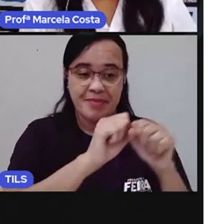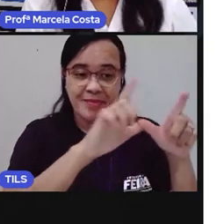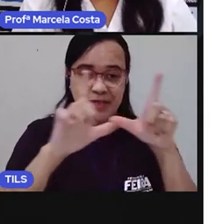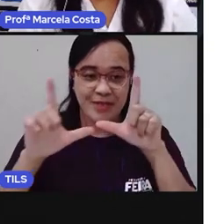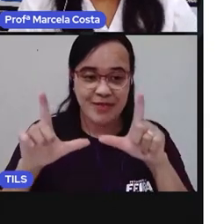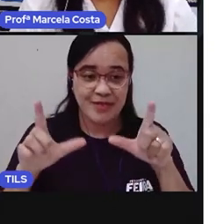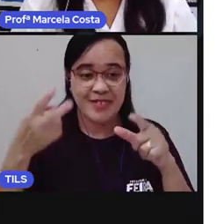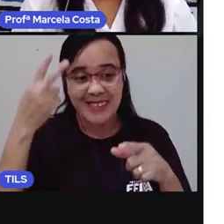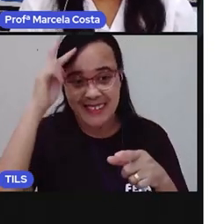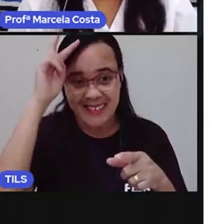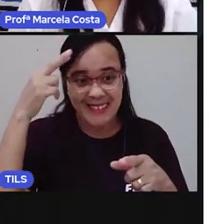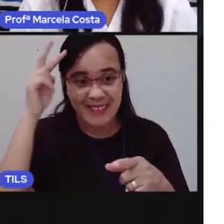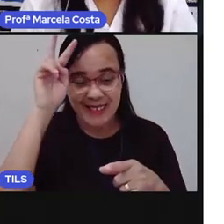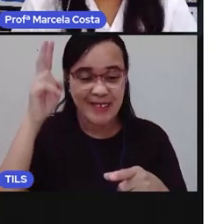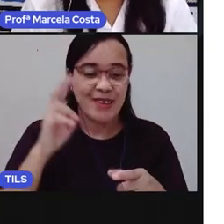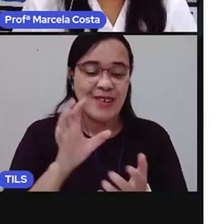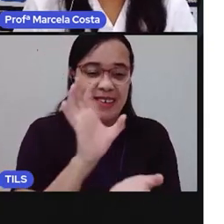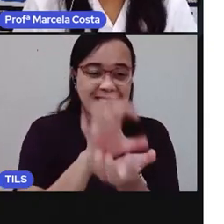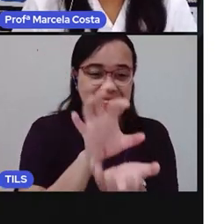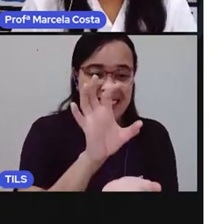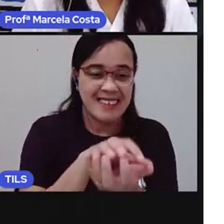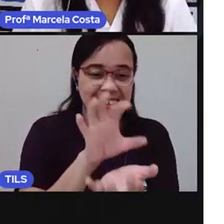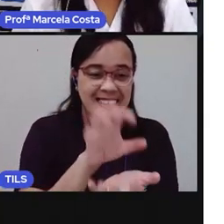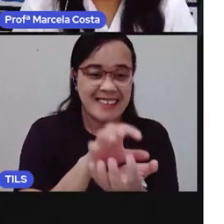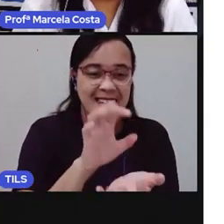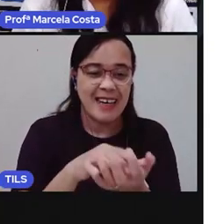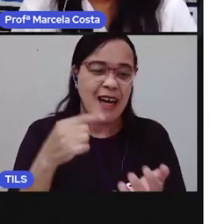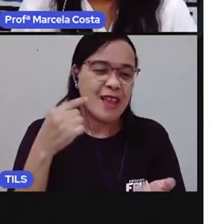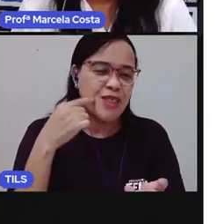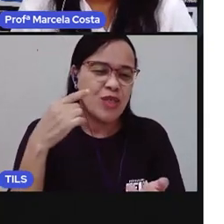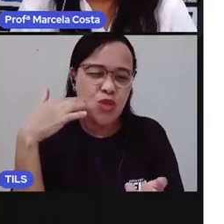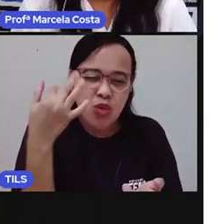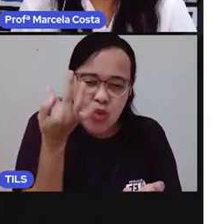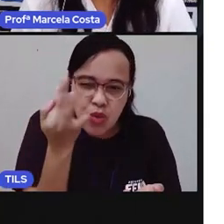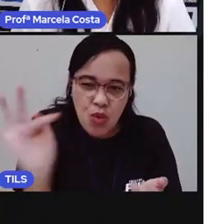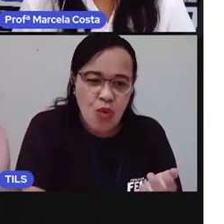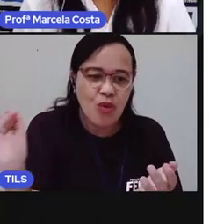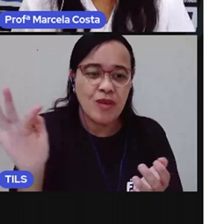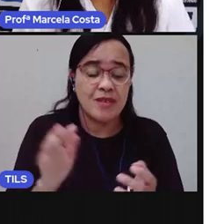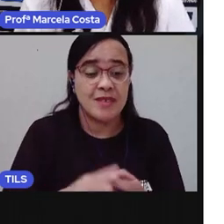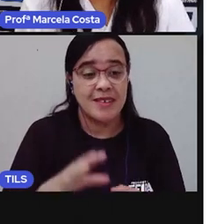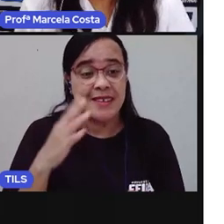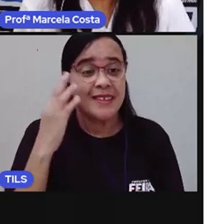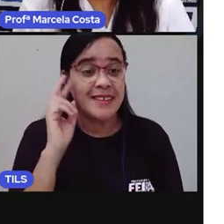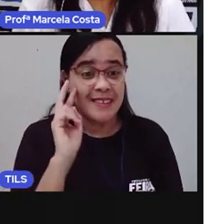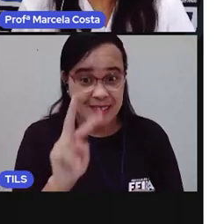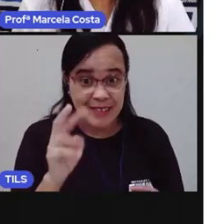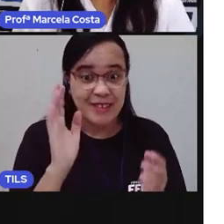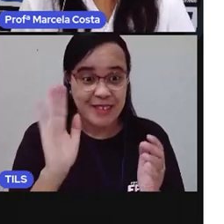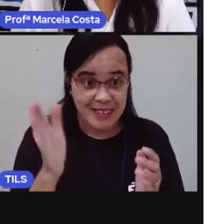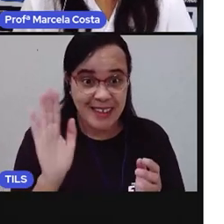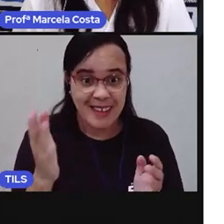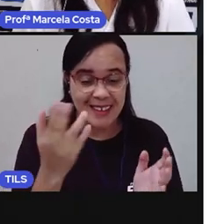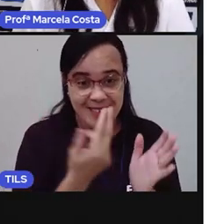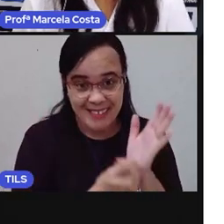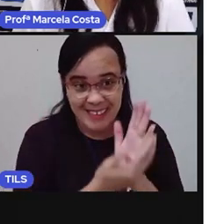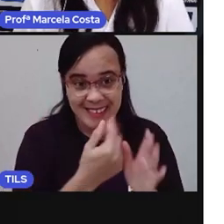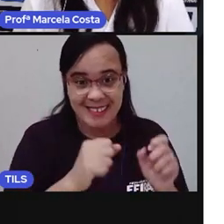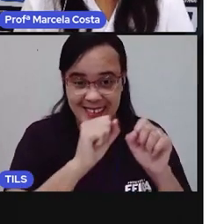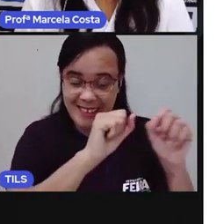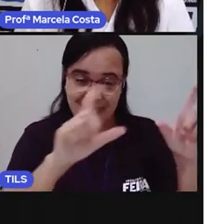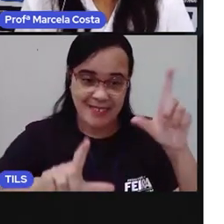a história do jacaré com 12 minutos você já viu um jacaré o desenho de um